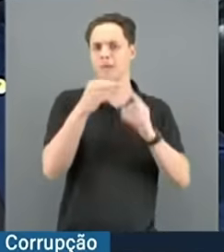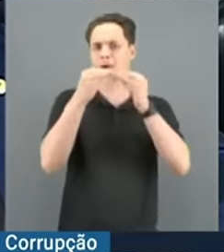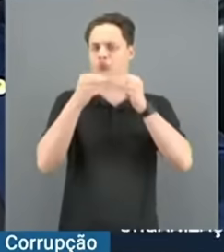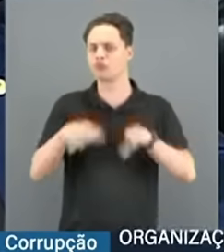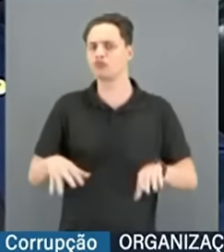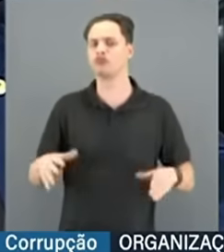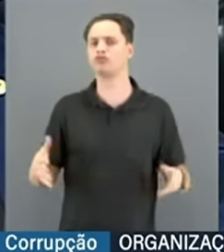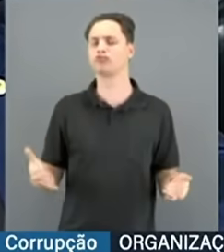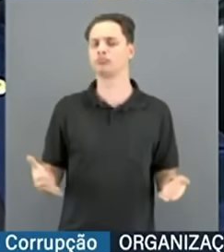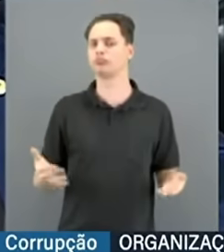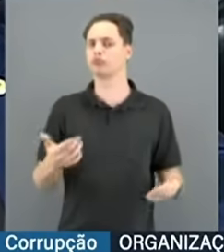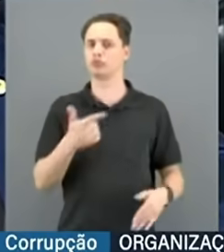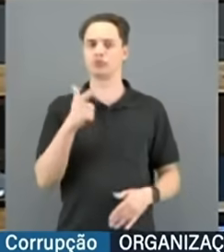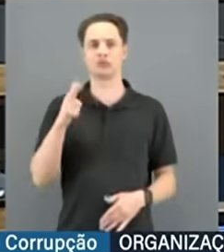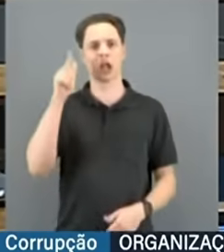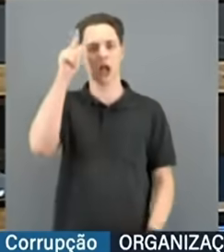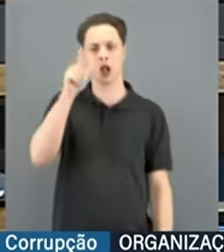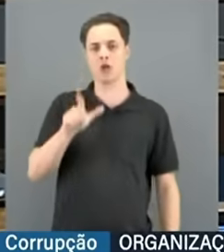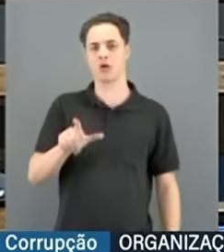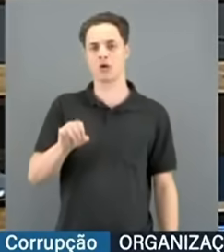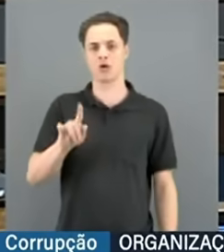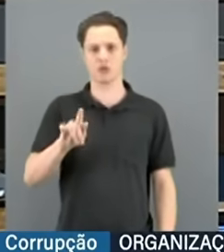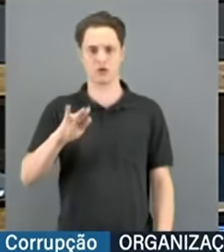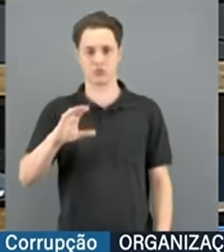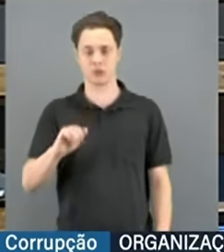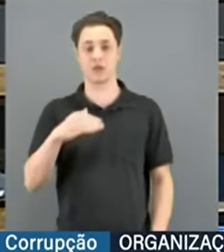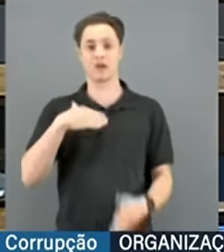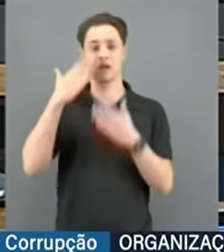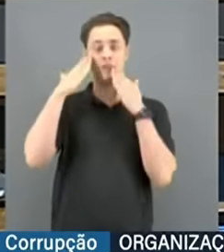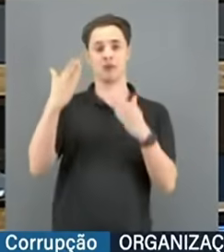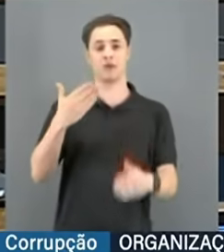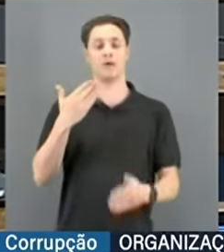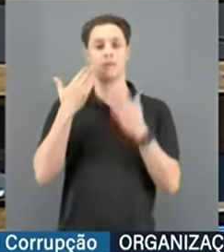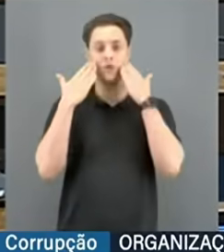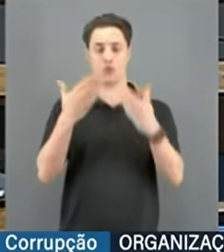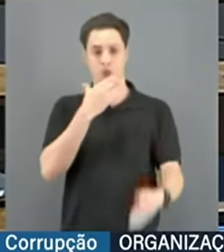Isso não tem nenhuma lógica, presidente. Então, mais uma vez, agradeço aqui a presença do general nessa CPMI.